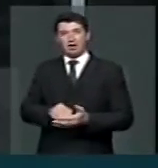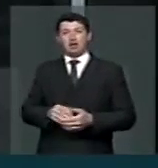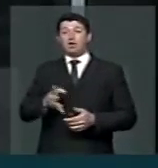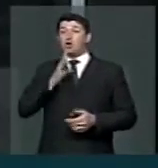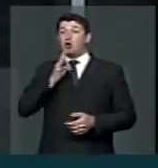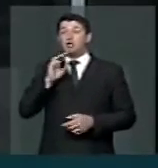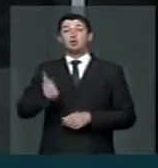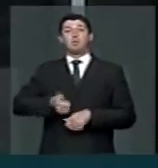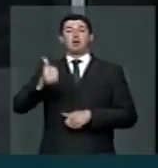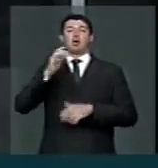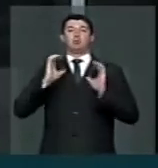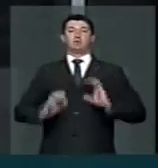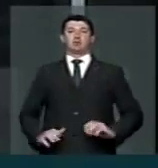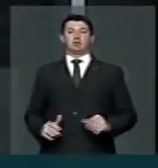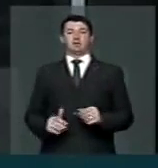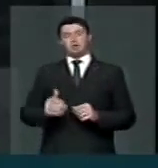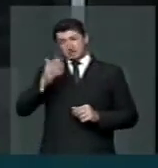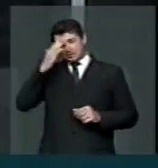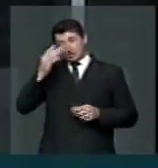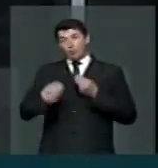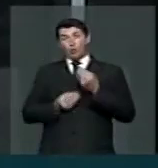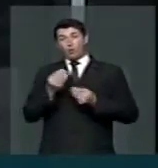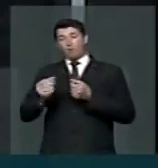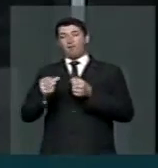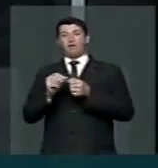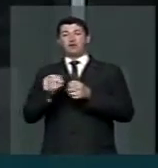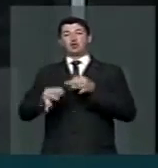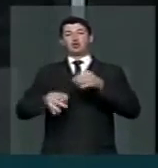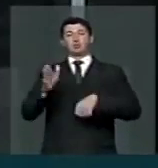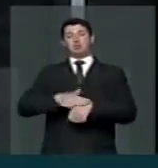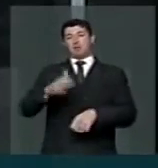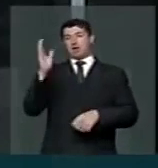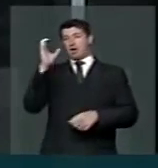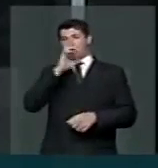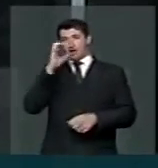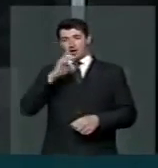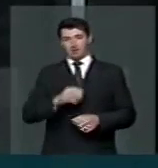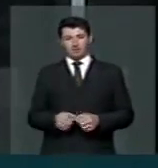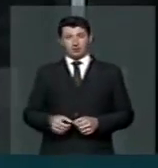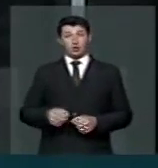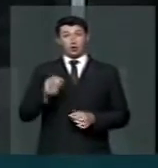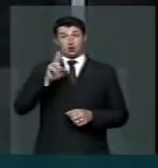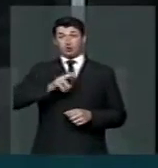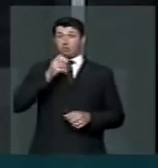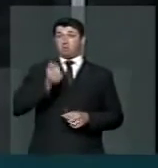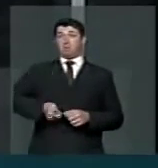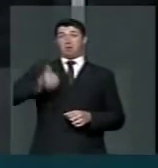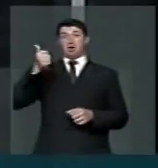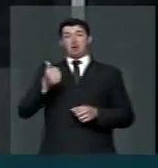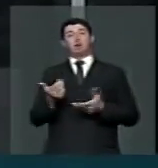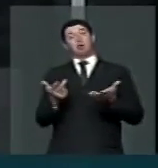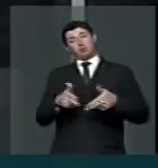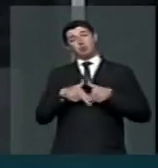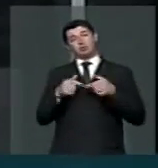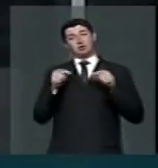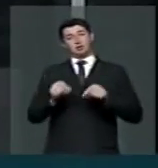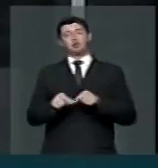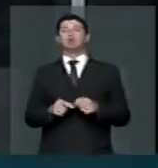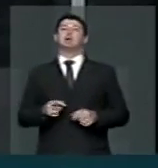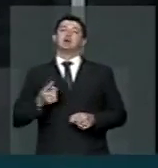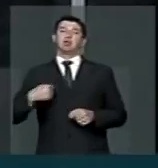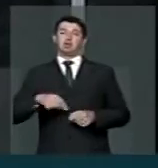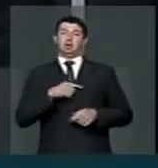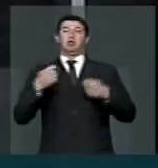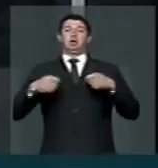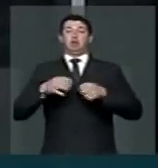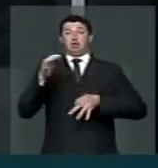para o cidadão e o que fazer para tornar a justiça mais ágil e mais útil. Por esses motivos, é necessário